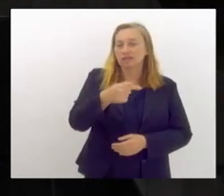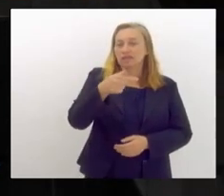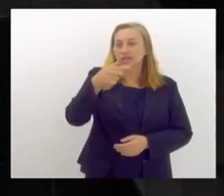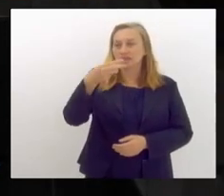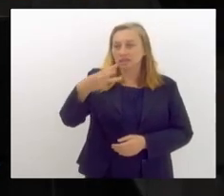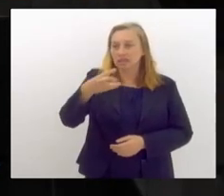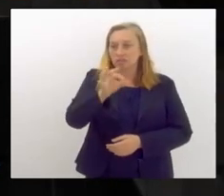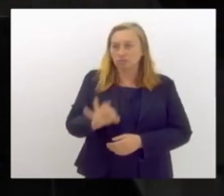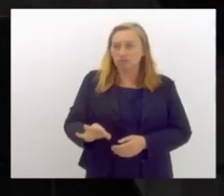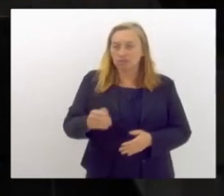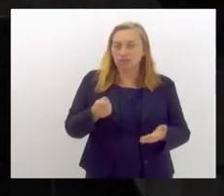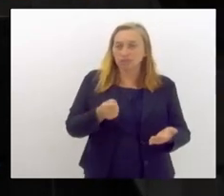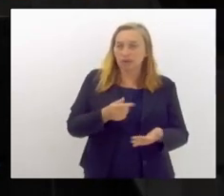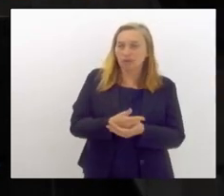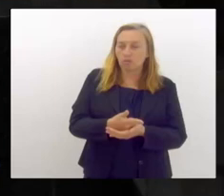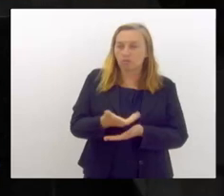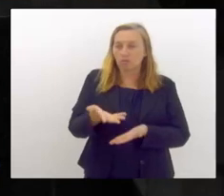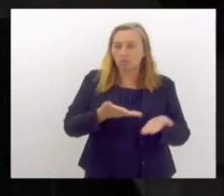participação especial